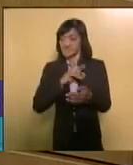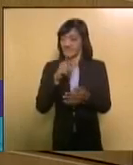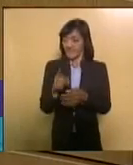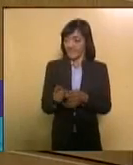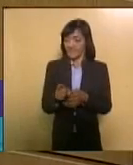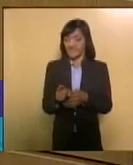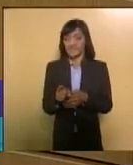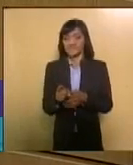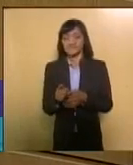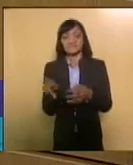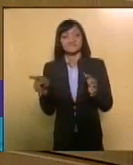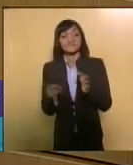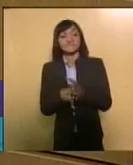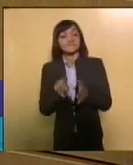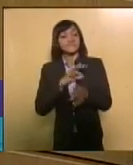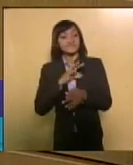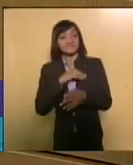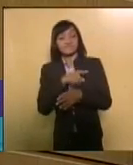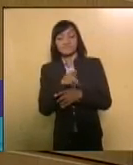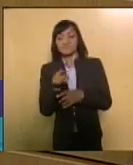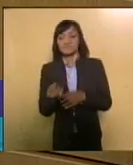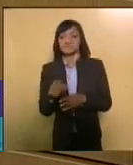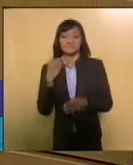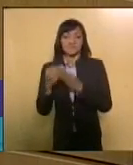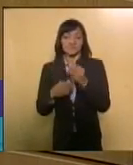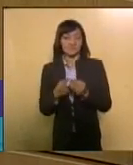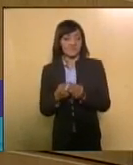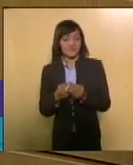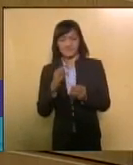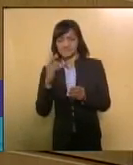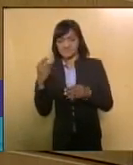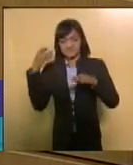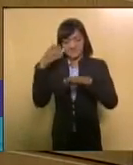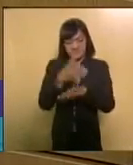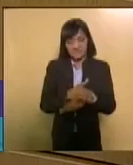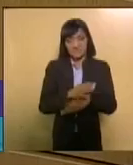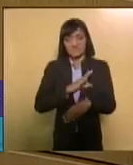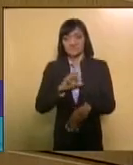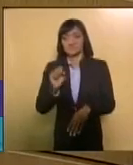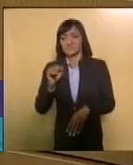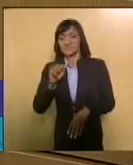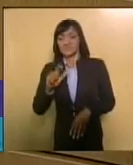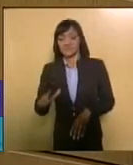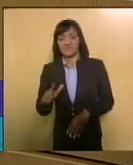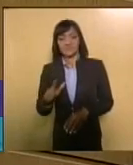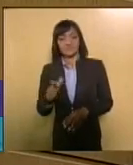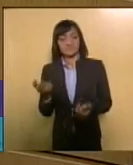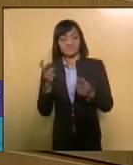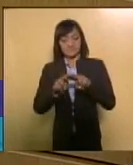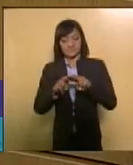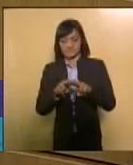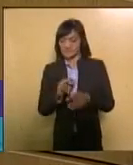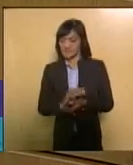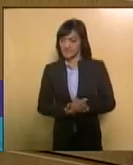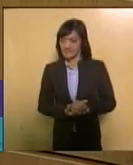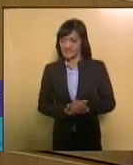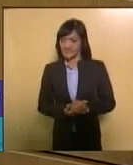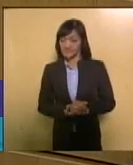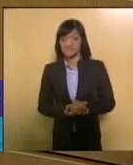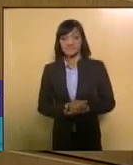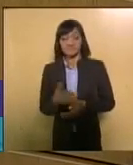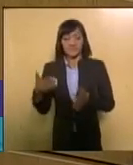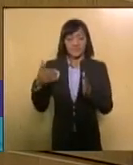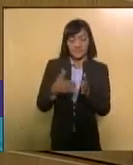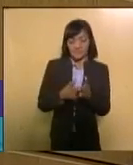pelas próprias polícias nestes casos os boletins de ocorrência que as Polícias civis lavam e quando a gente fez o último